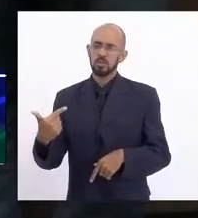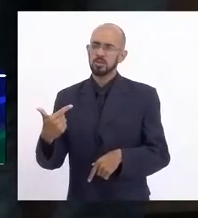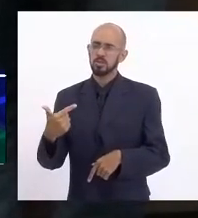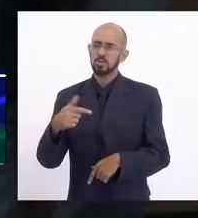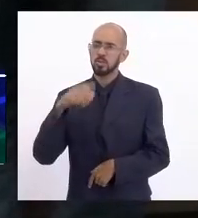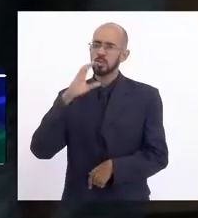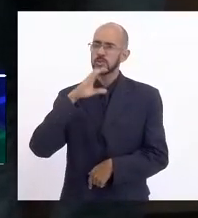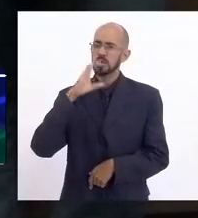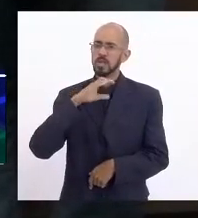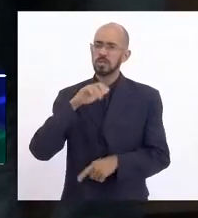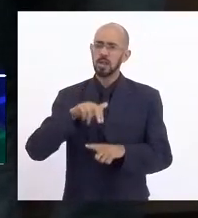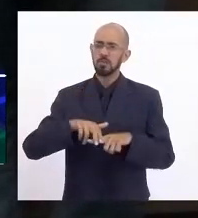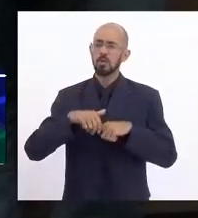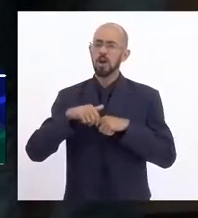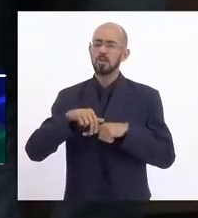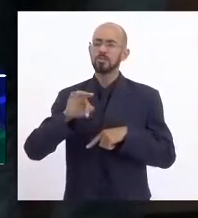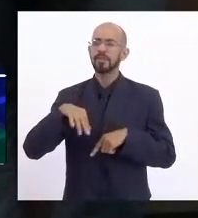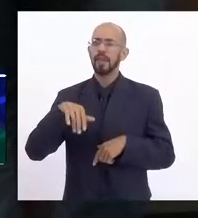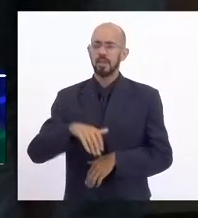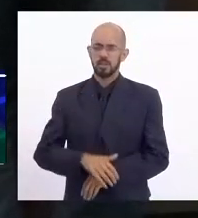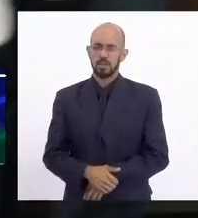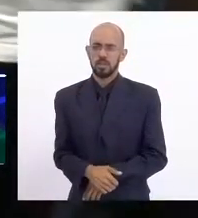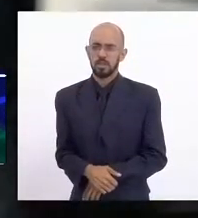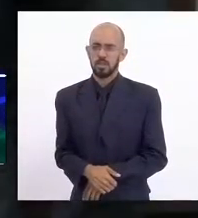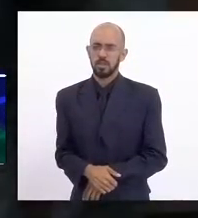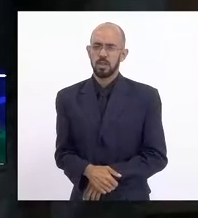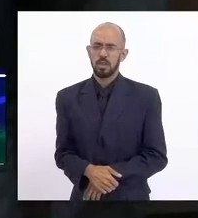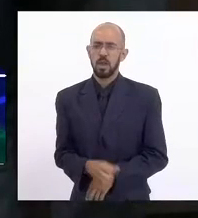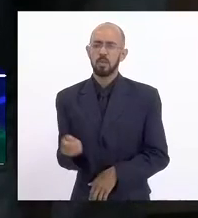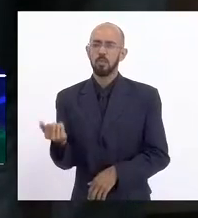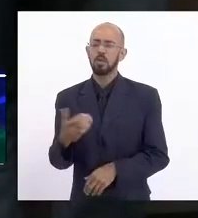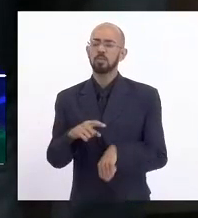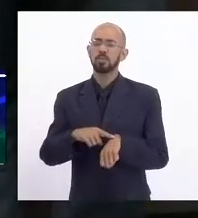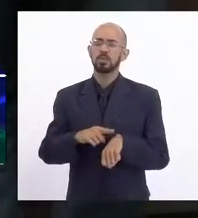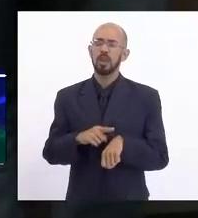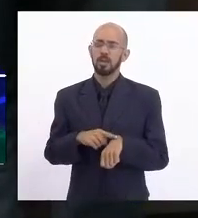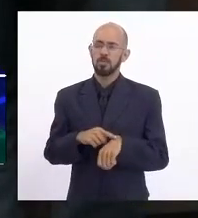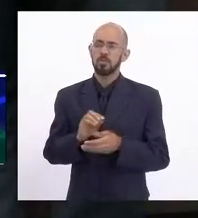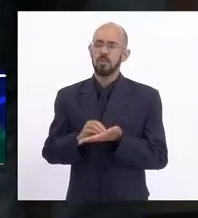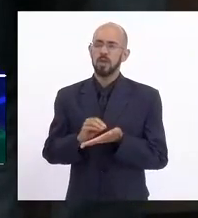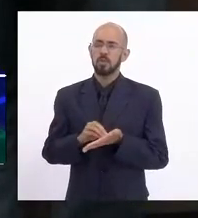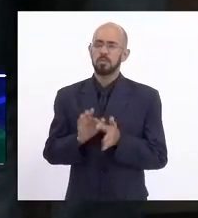urgência para quem? Sabe quantos anos falta para terminar o convênio?